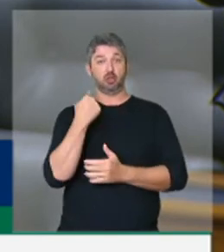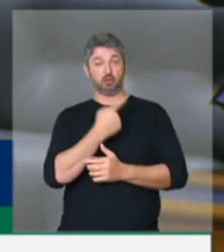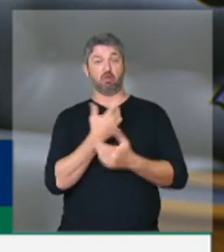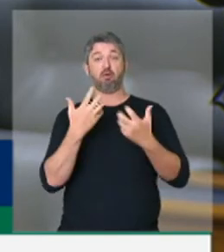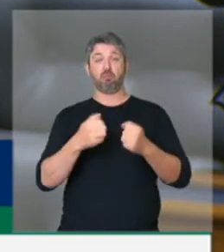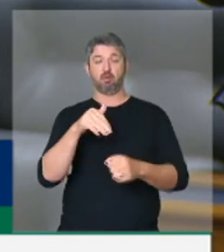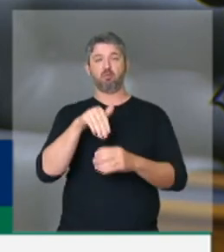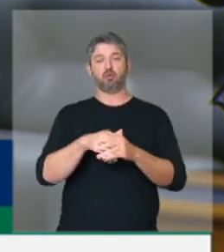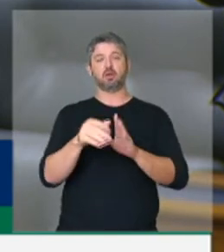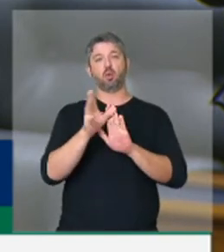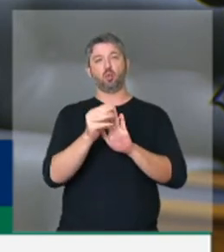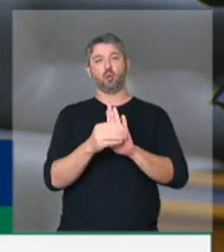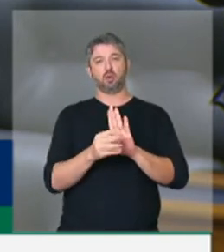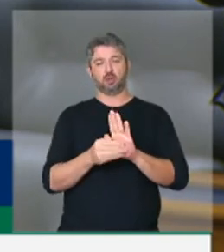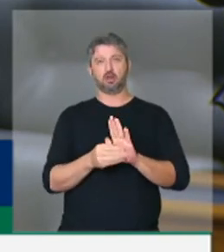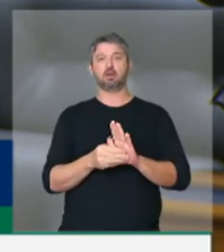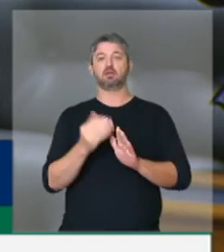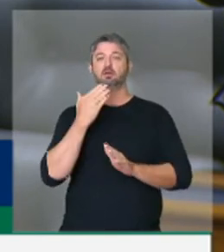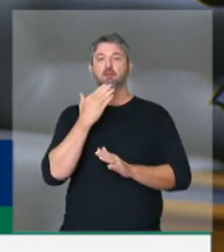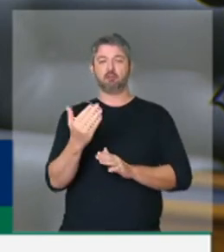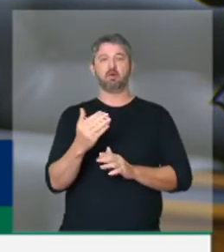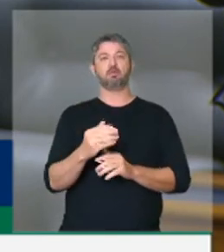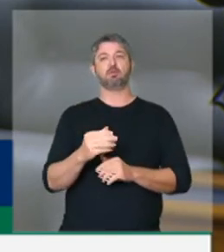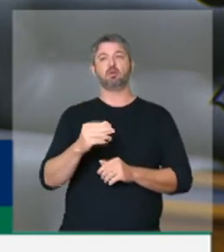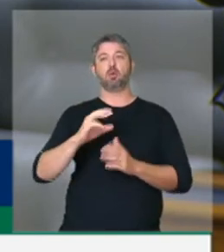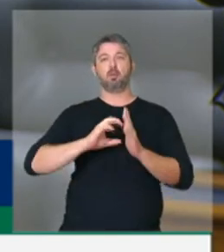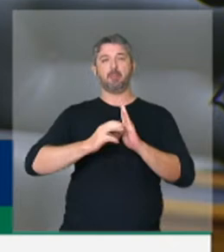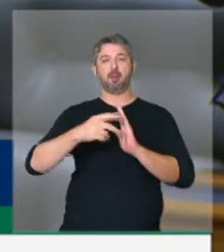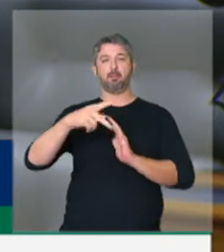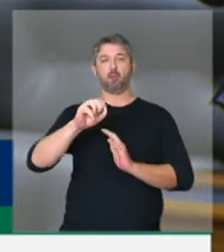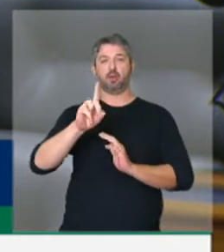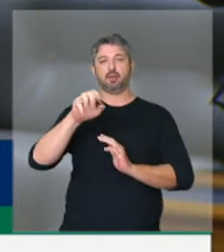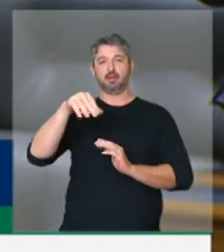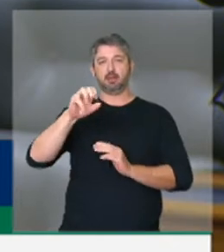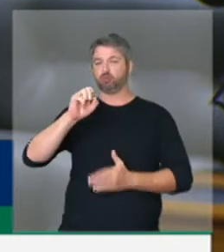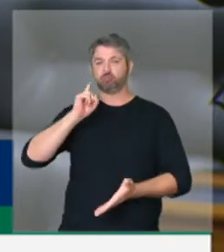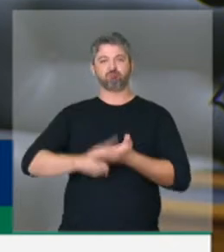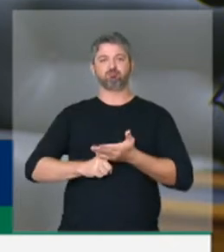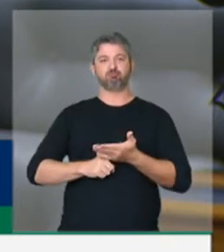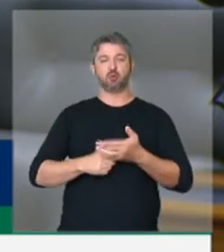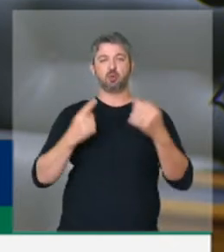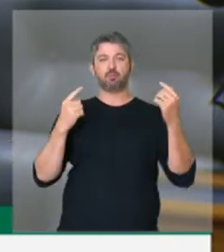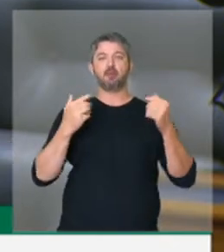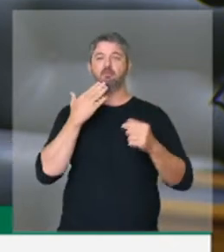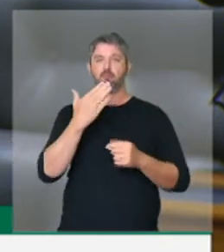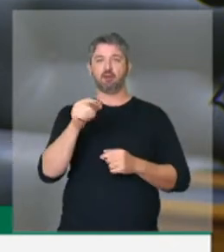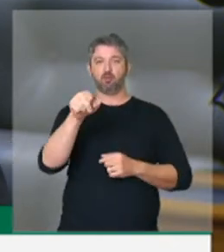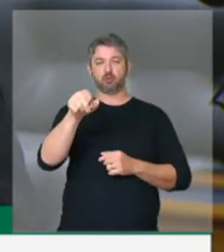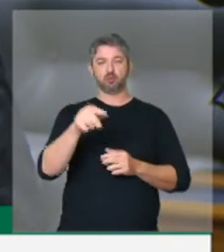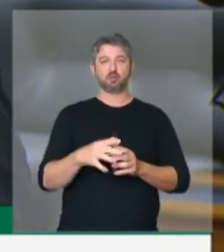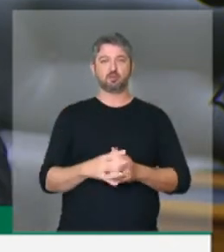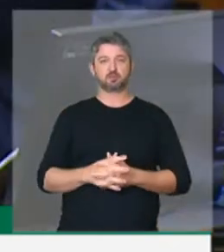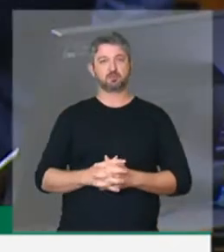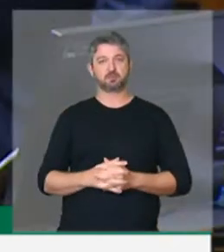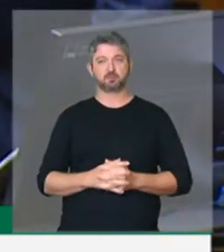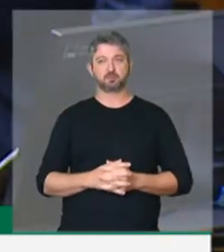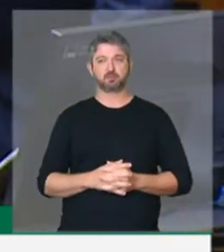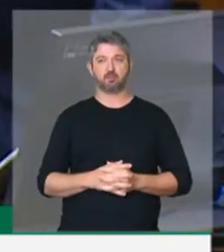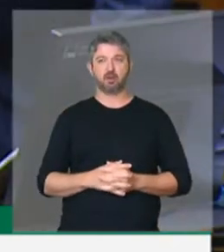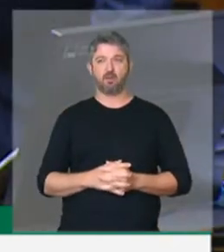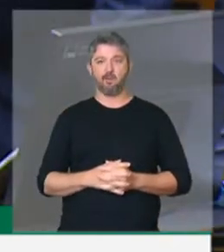no mérito, por unanimidade, o Partido Podemos, vamos fechar a questão nessa matéria.